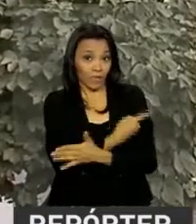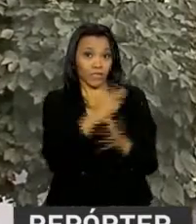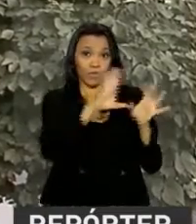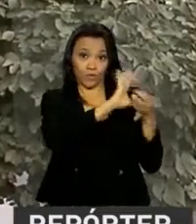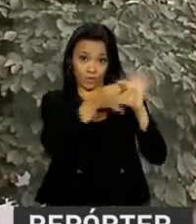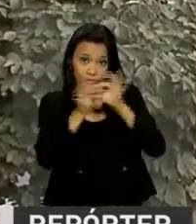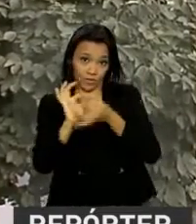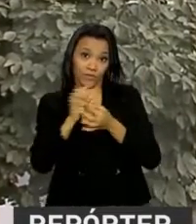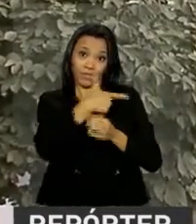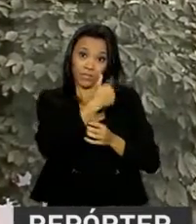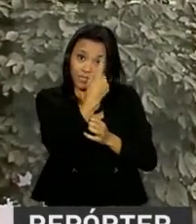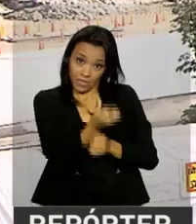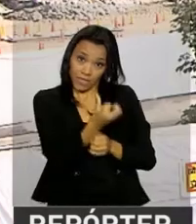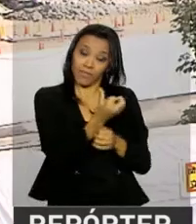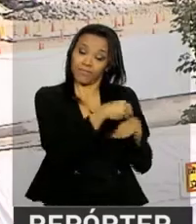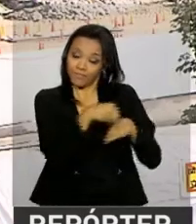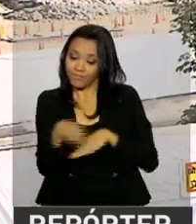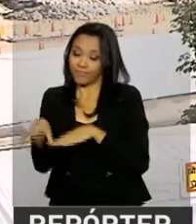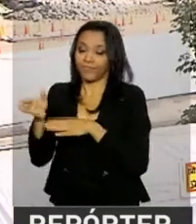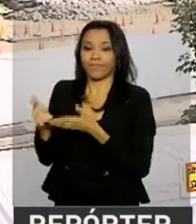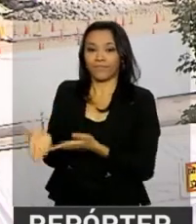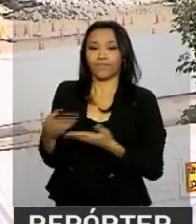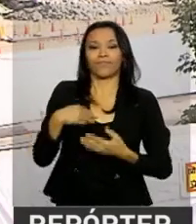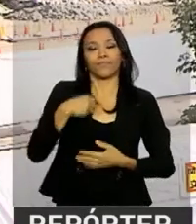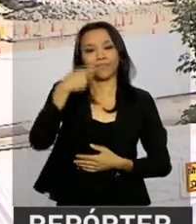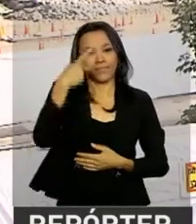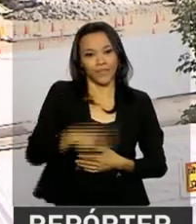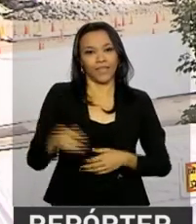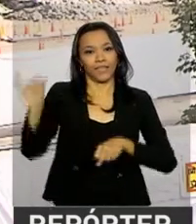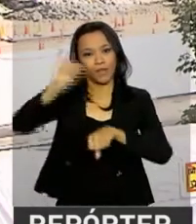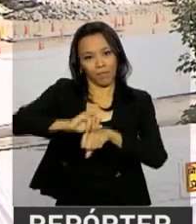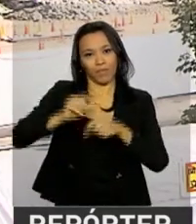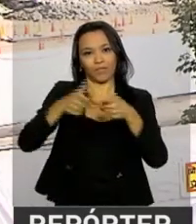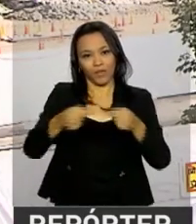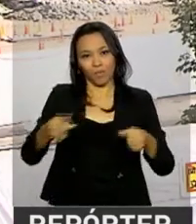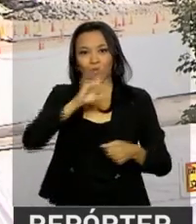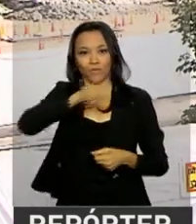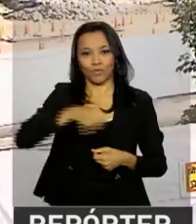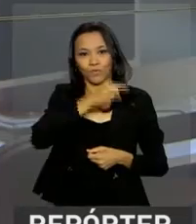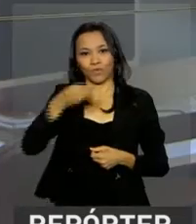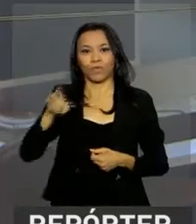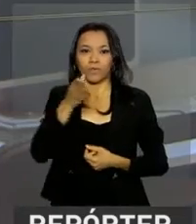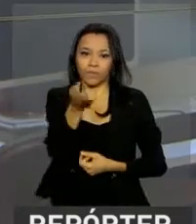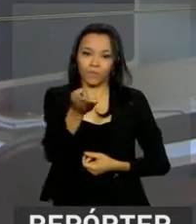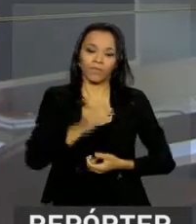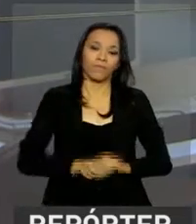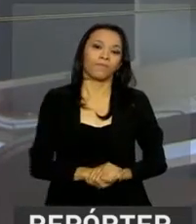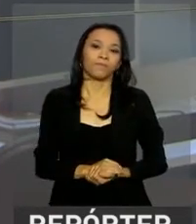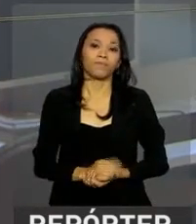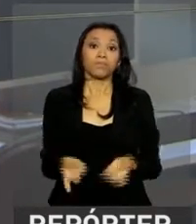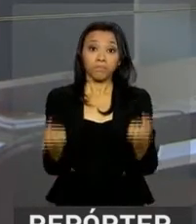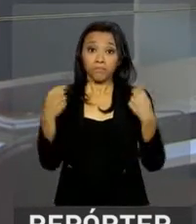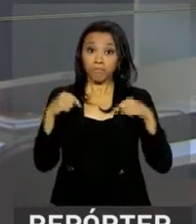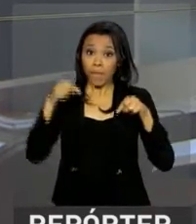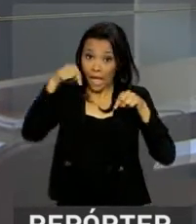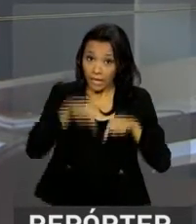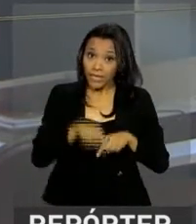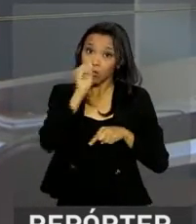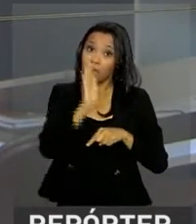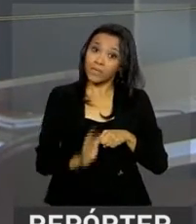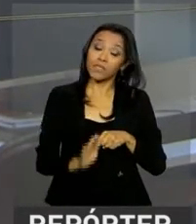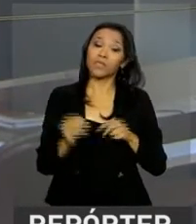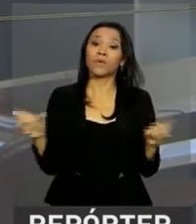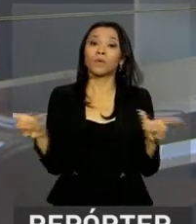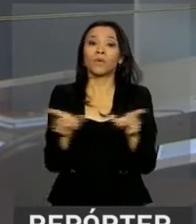com japoneses de tóquio no japão joão pedro neto e aqui no brasil o ministério da educação